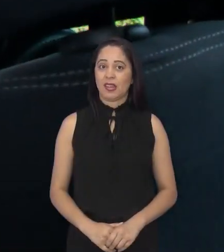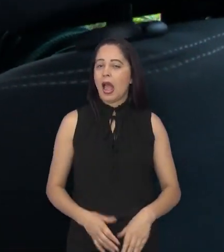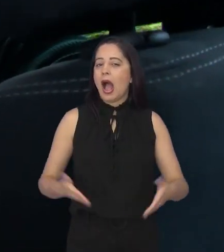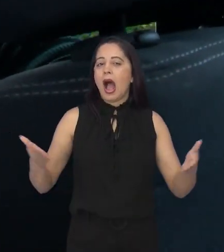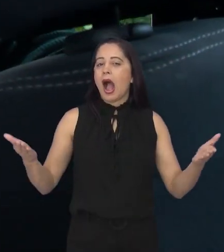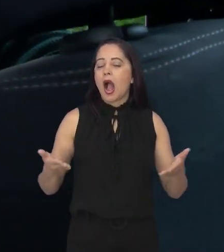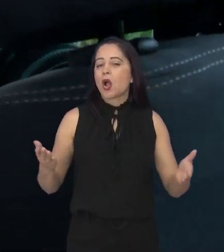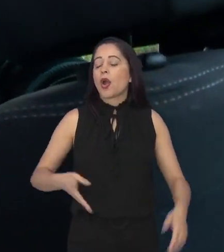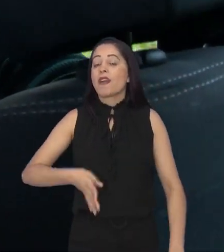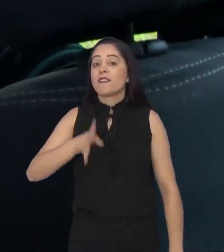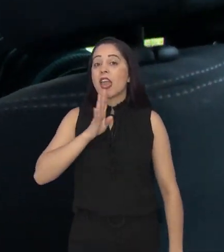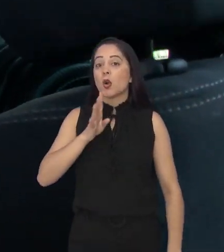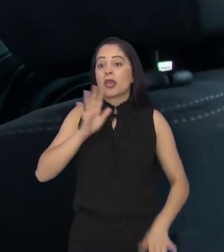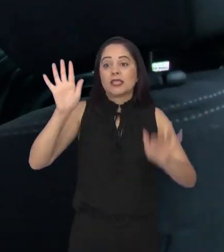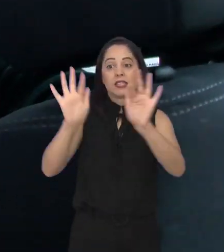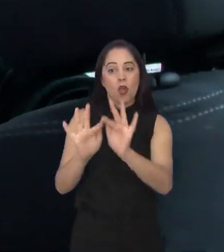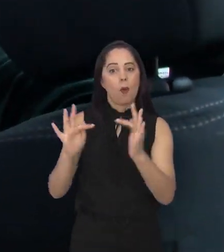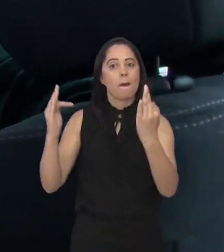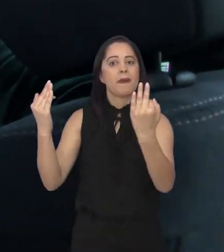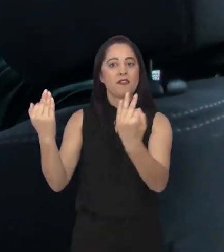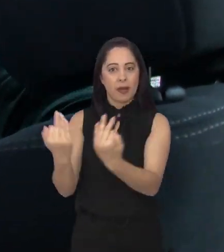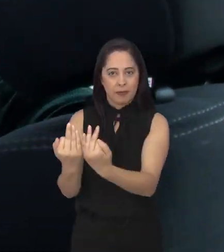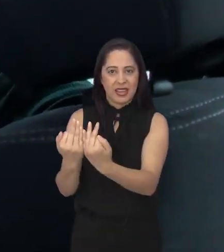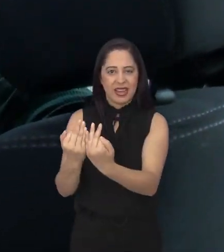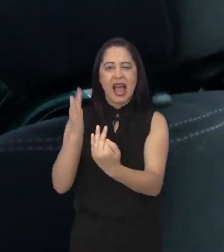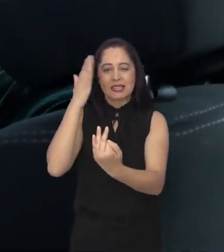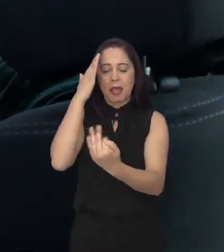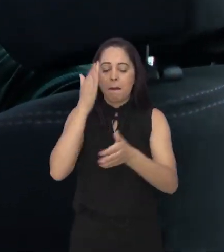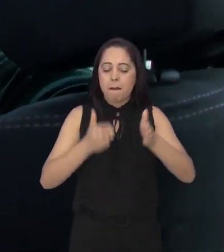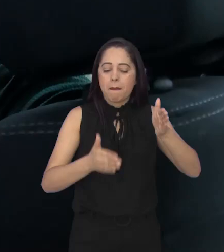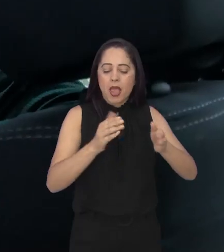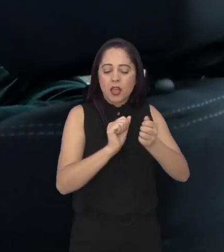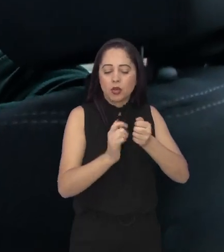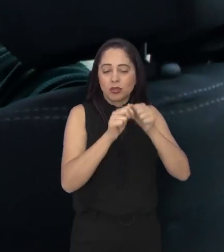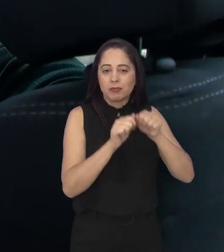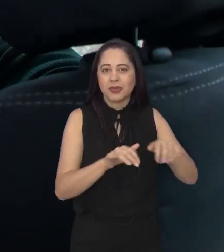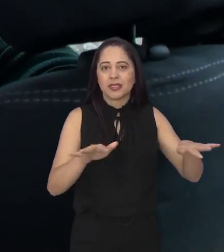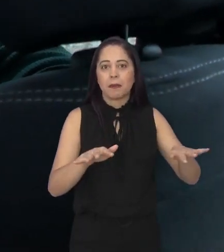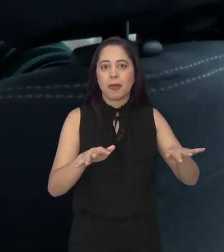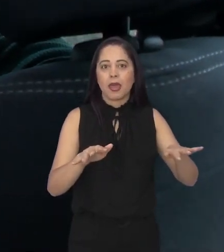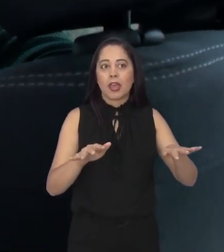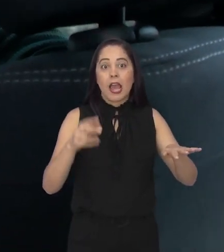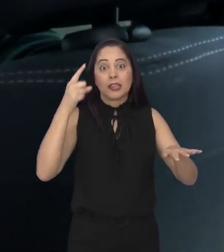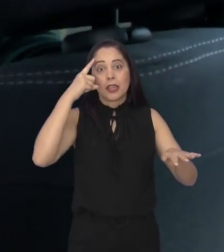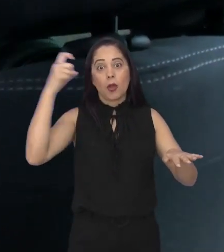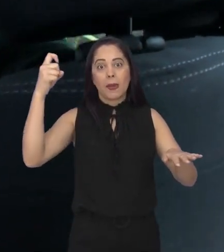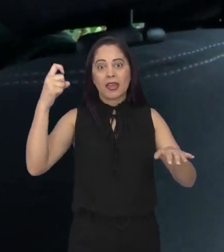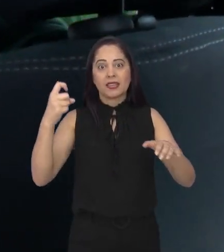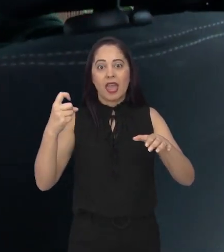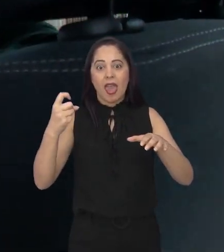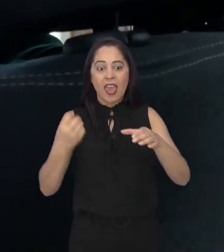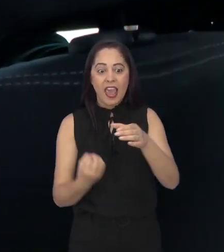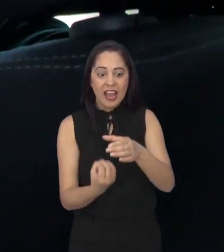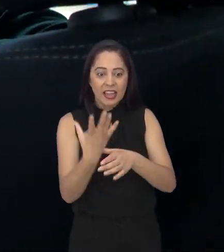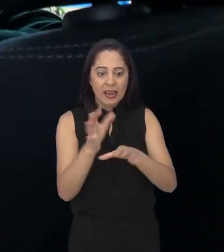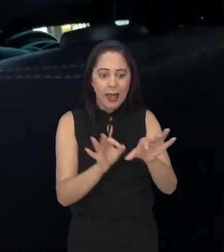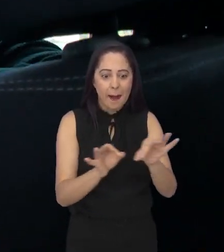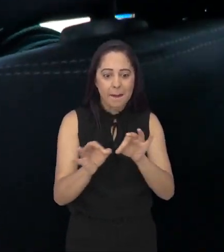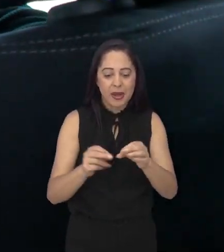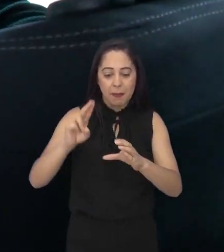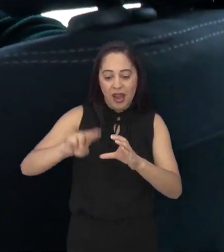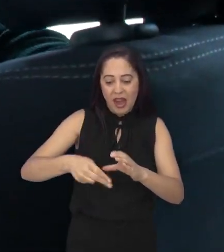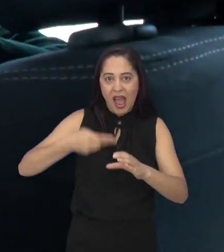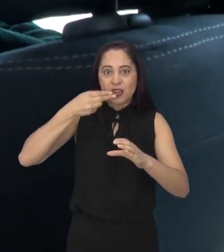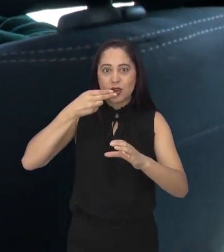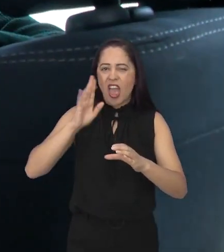Bom, agora a gente vai conhecer uma família que, em meio à pandemia, se reinventou e produz uma geleia que